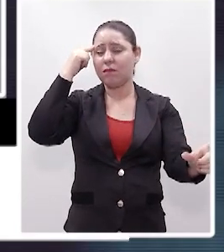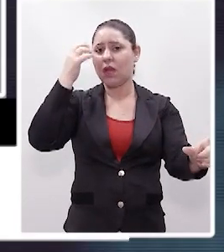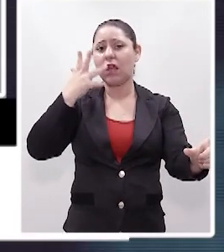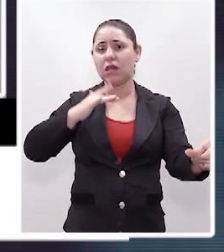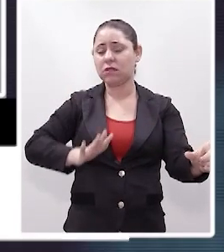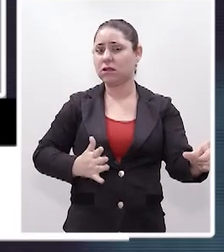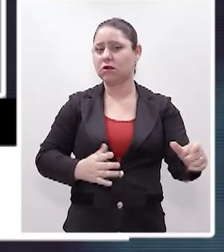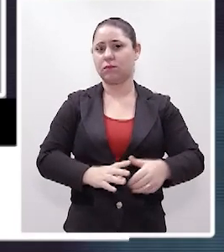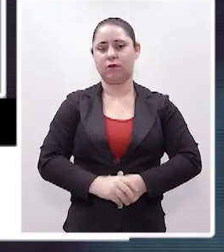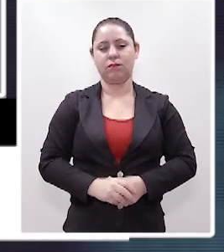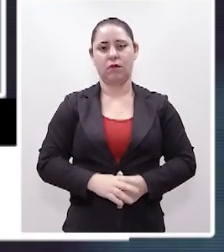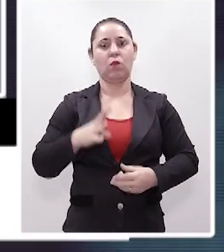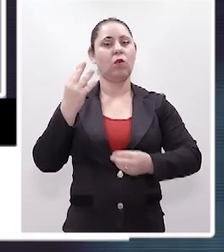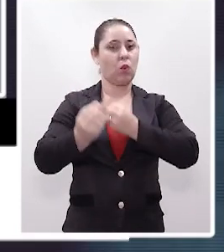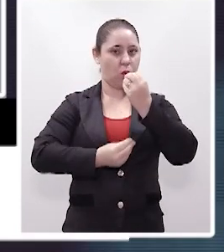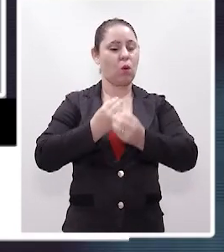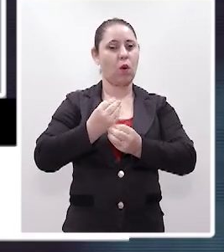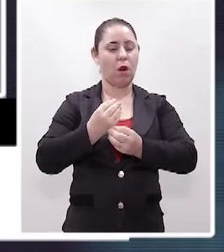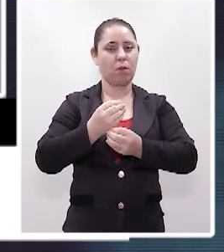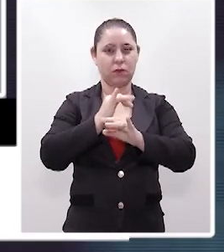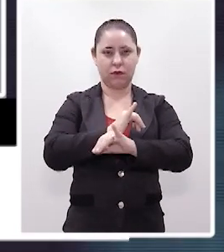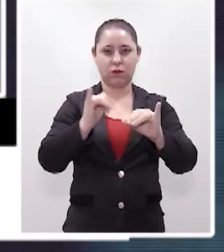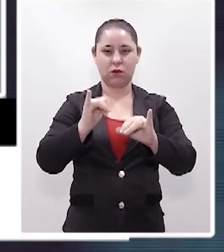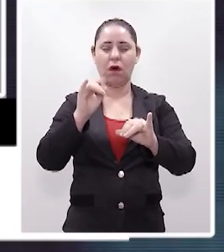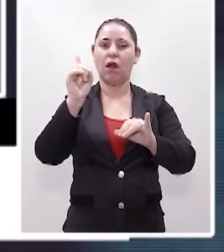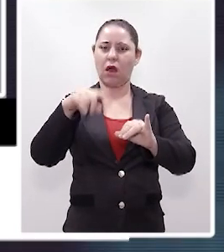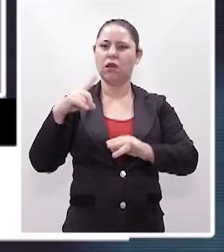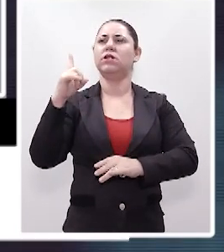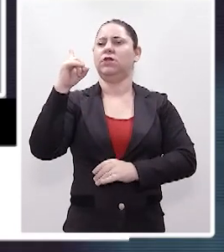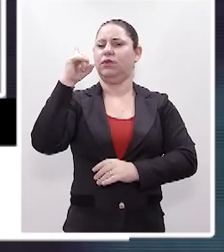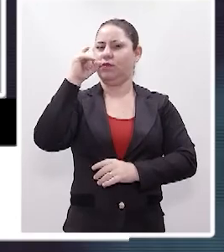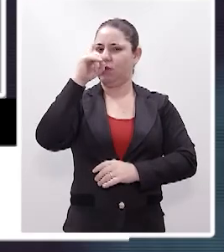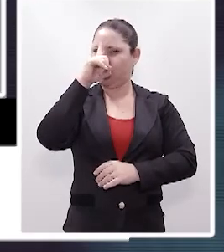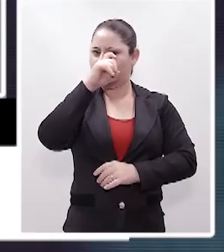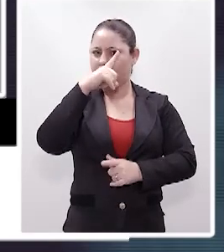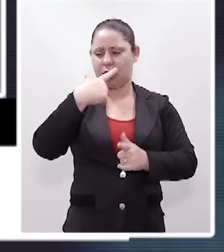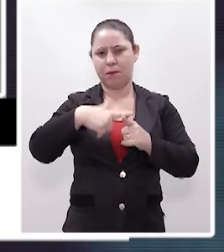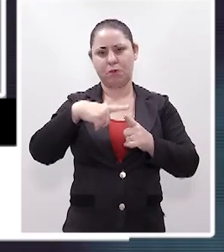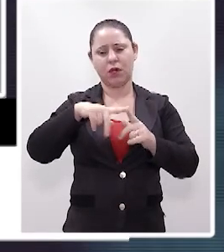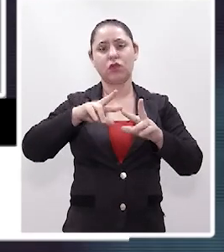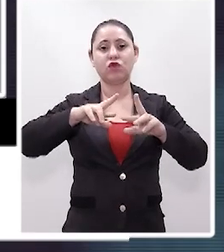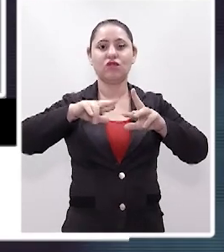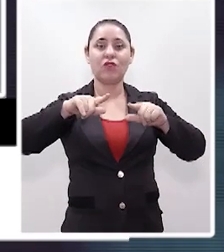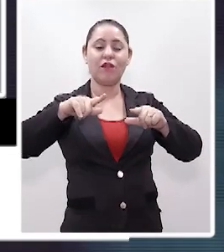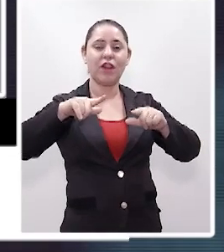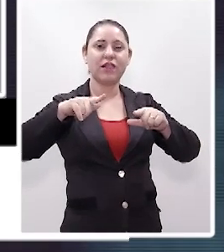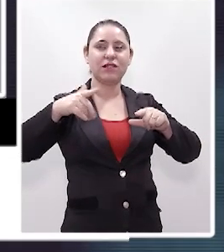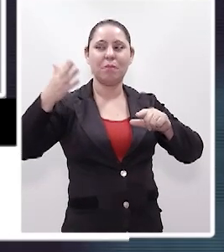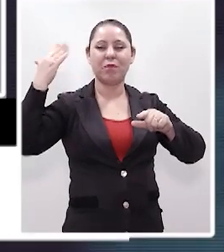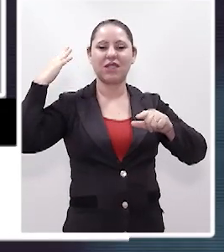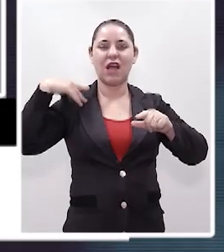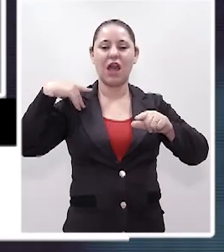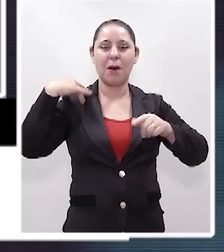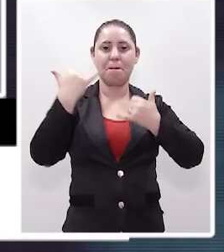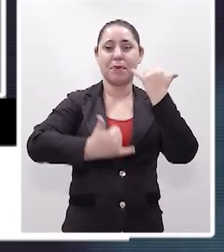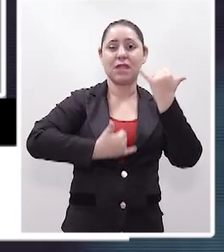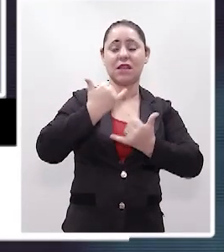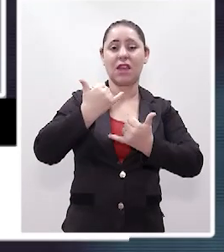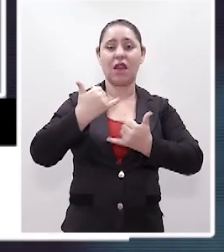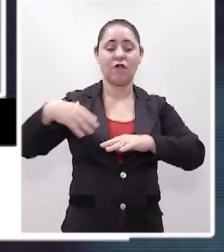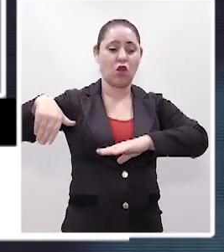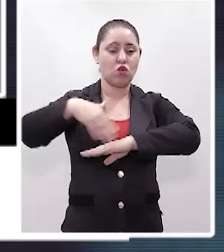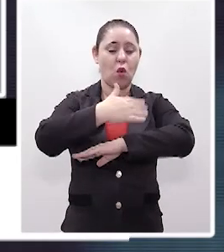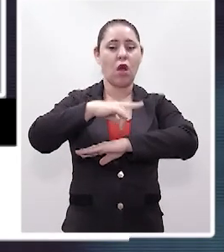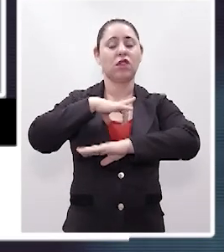né? Como você disse, para eles foi muito difícil, porque eles são diferentes da nossa geração, que brincava na